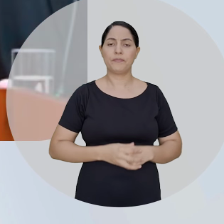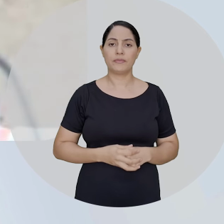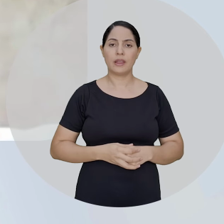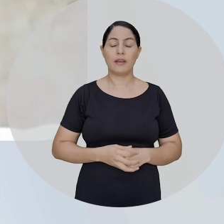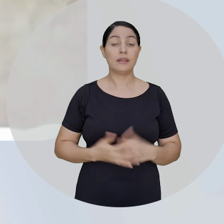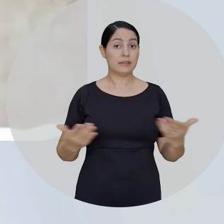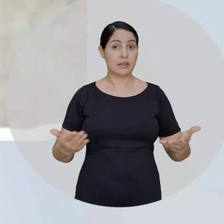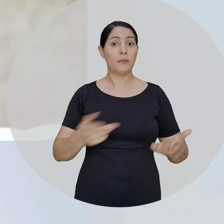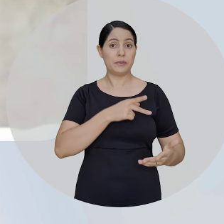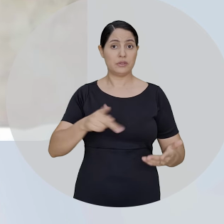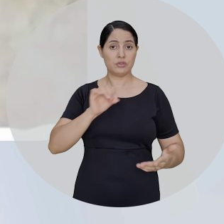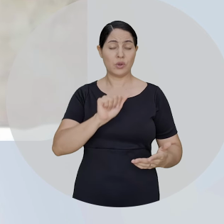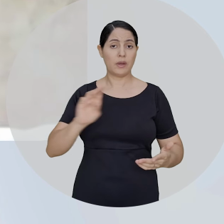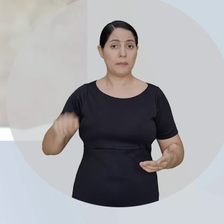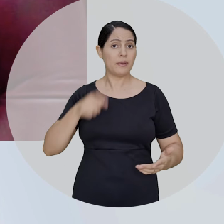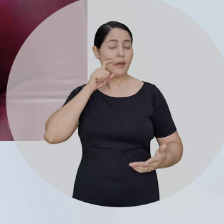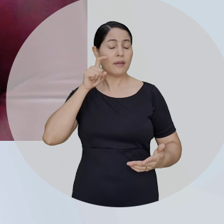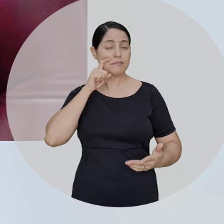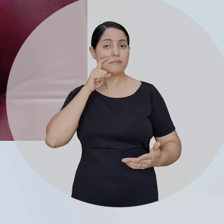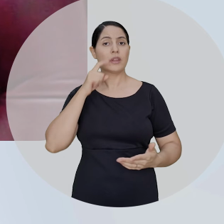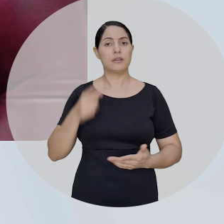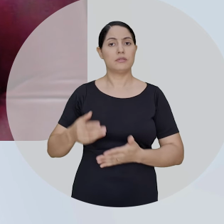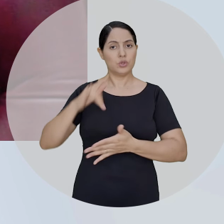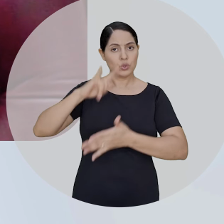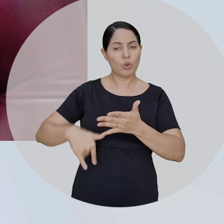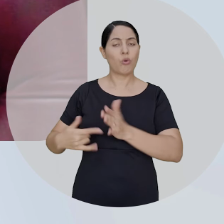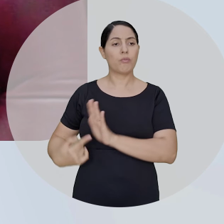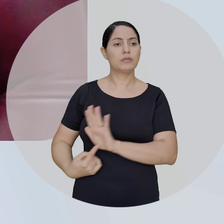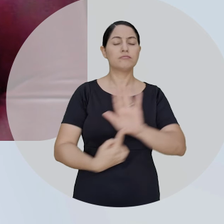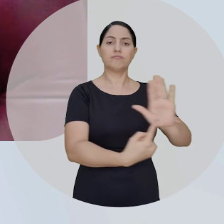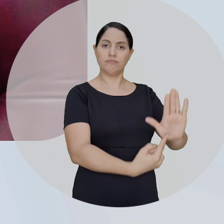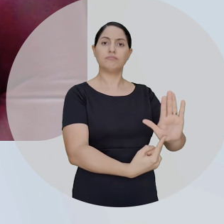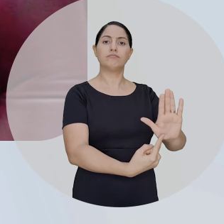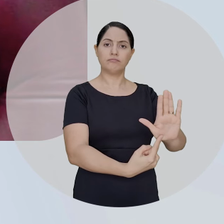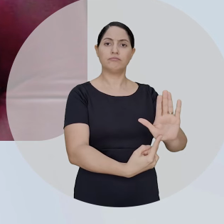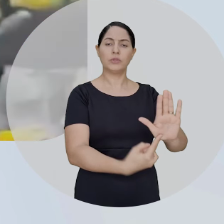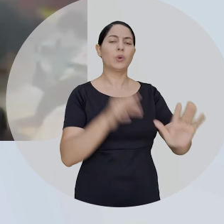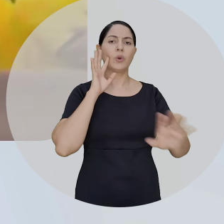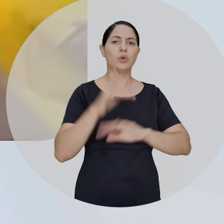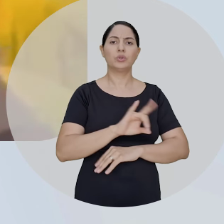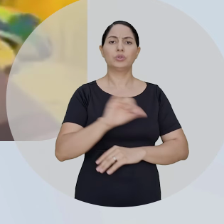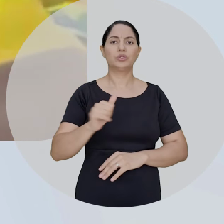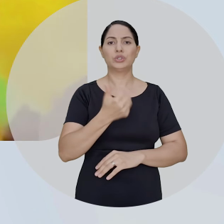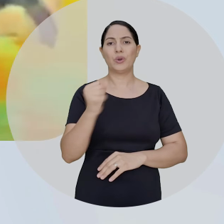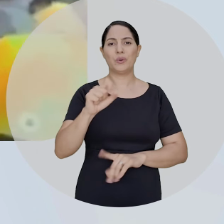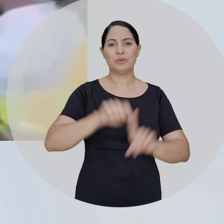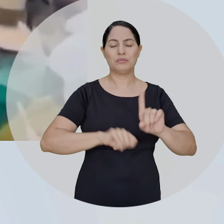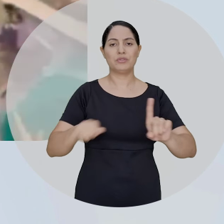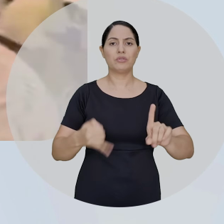ocasião, Simonetti apresentou representação encaminhada à ordem por advogados dos acusados do 8 de janeiro, que